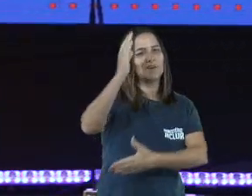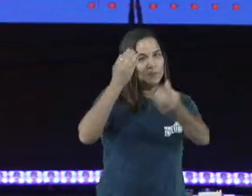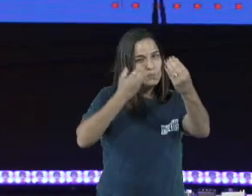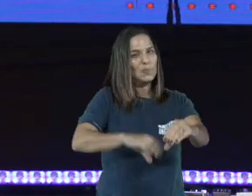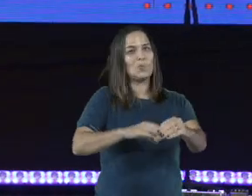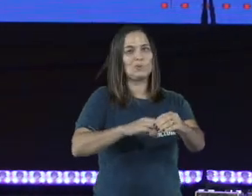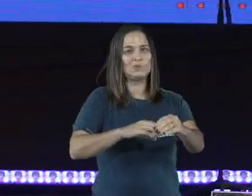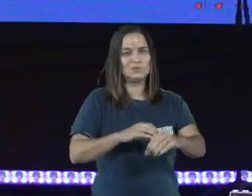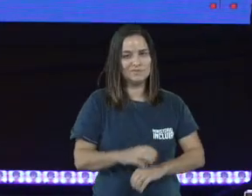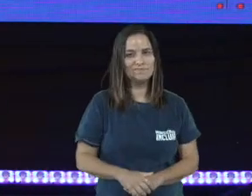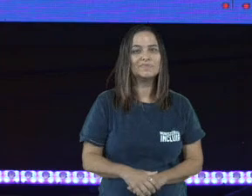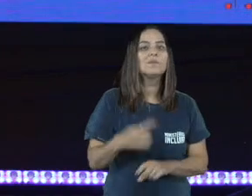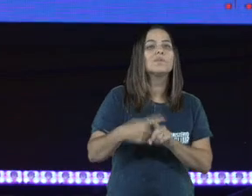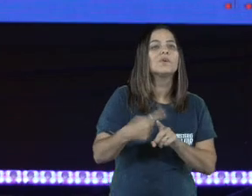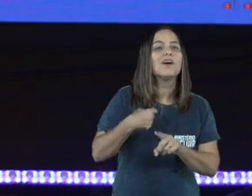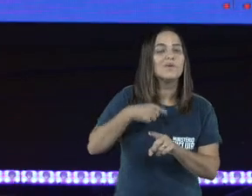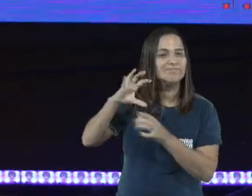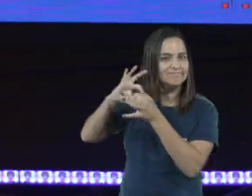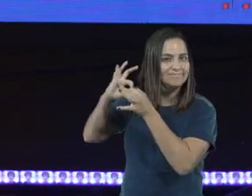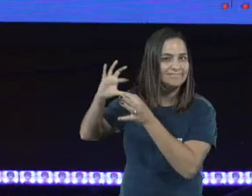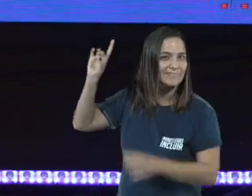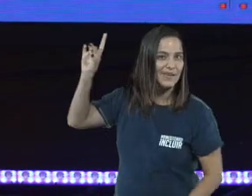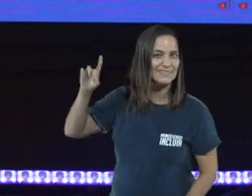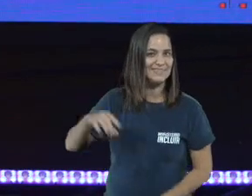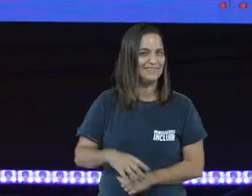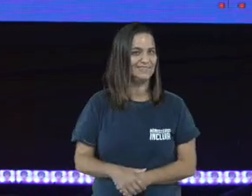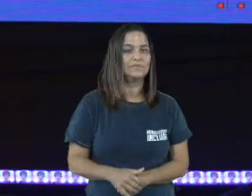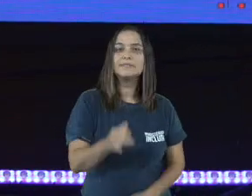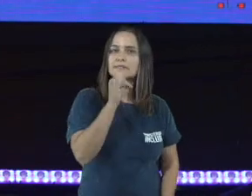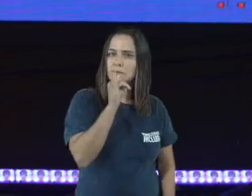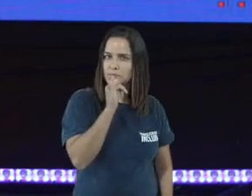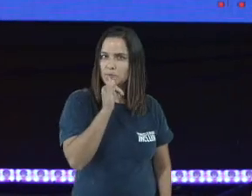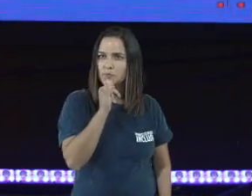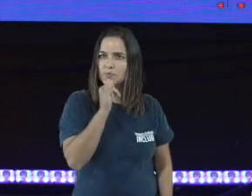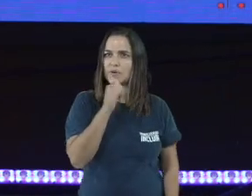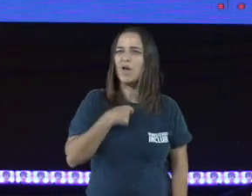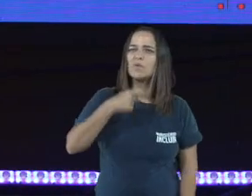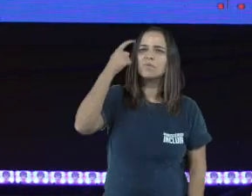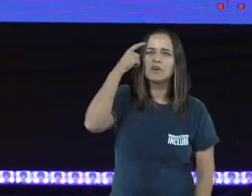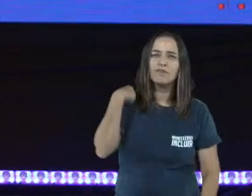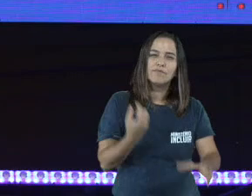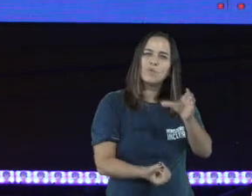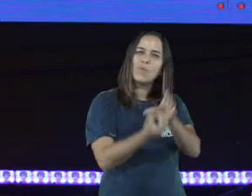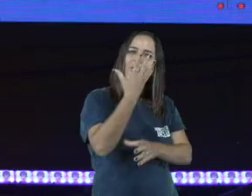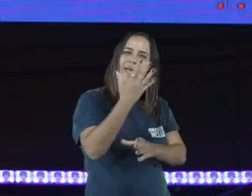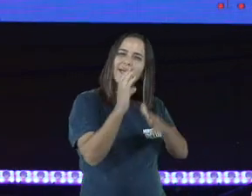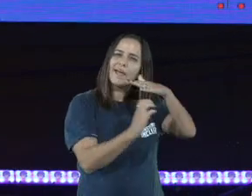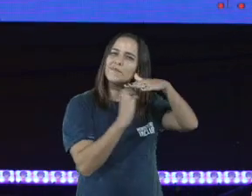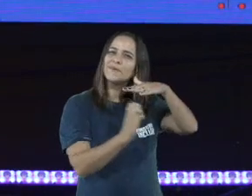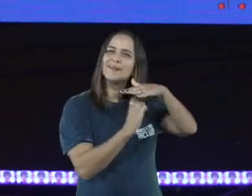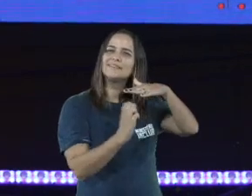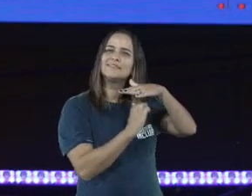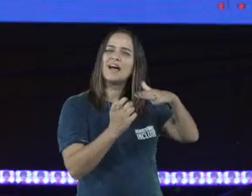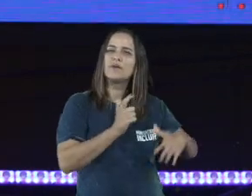uma empresa para fazer um aplicativo no seguinte segmento mas já existe concorrência já existe esse aplicativo só tô fazendo de uma